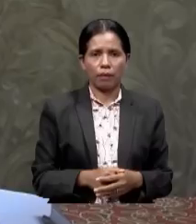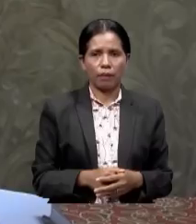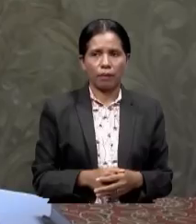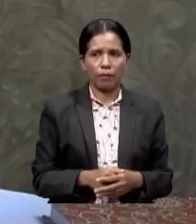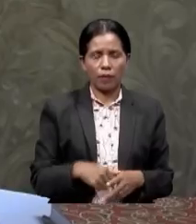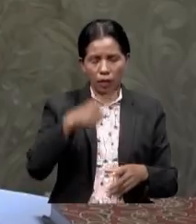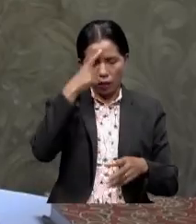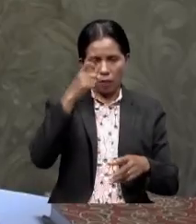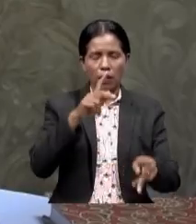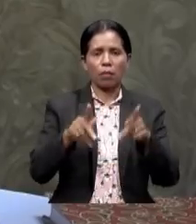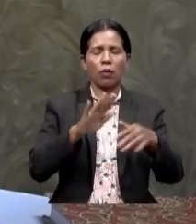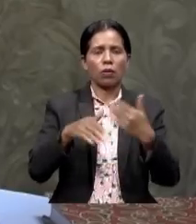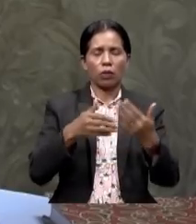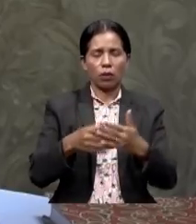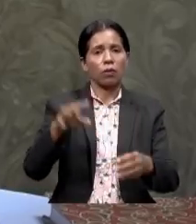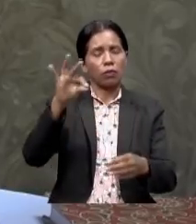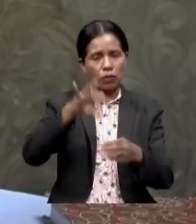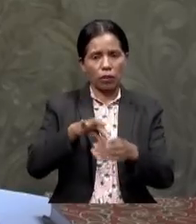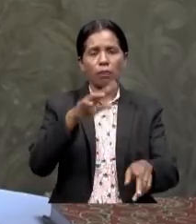Tamba ema o todo vota ba niema.